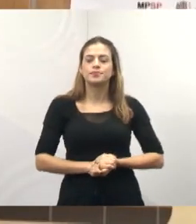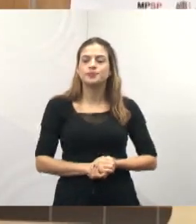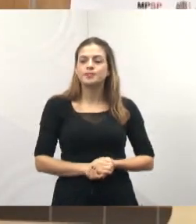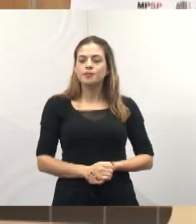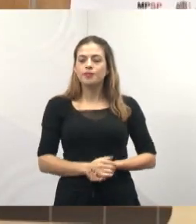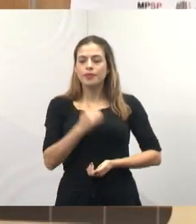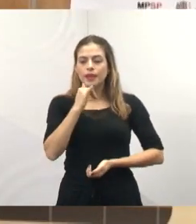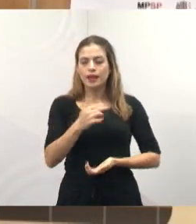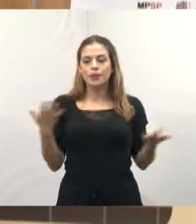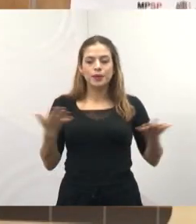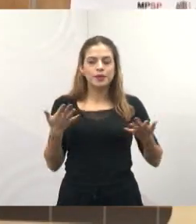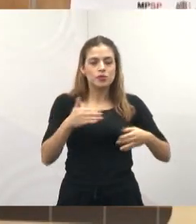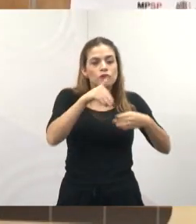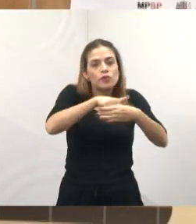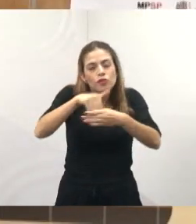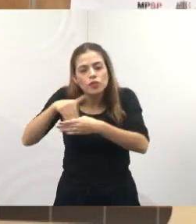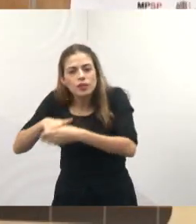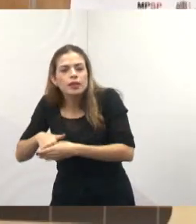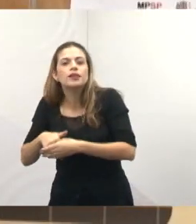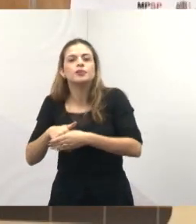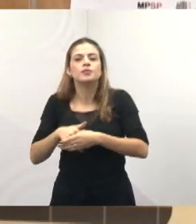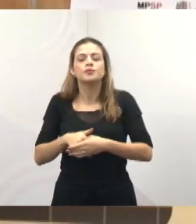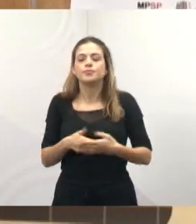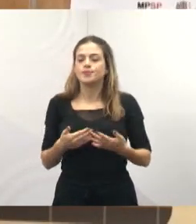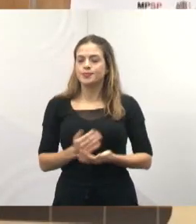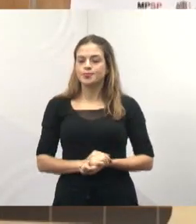está votando, vai votar,